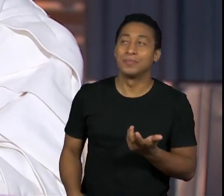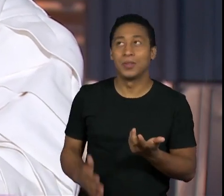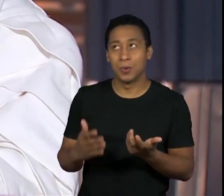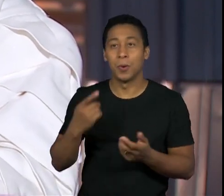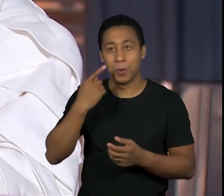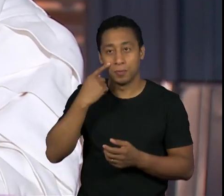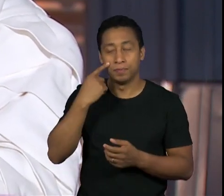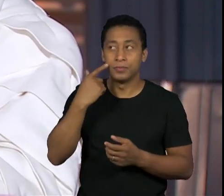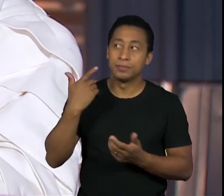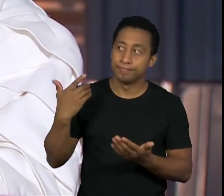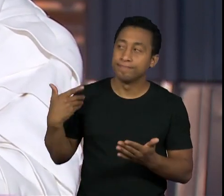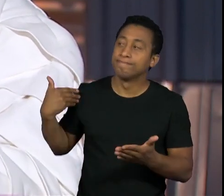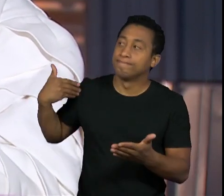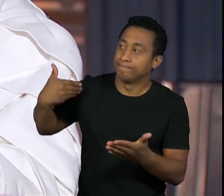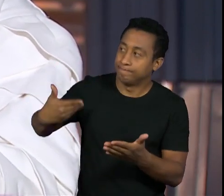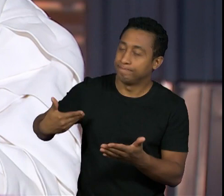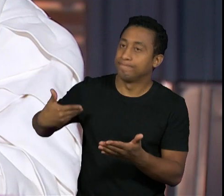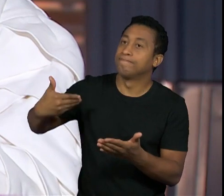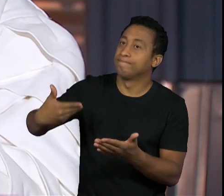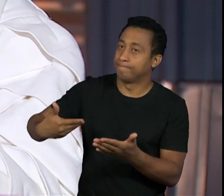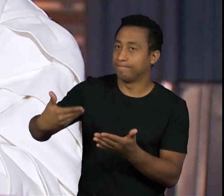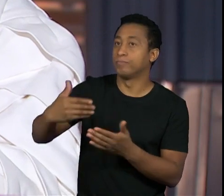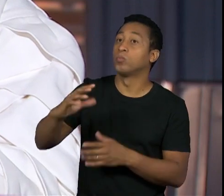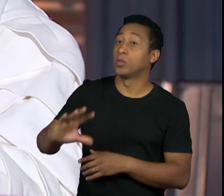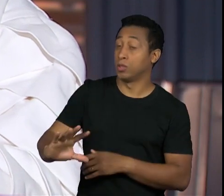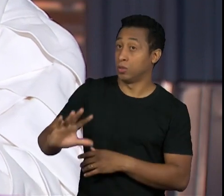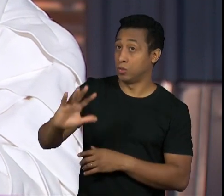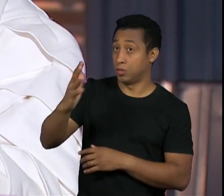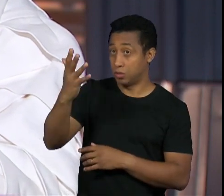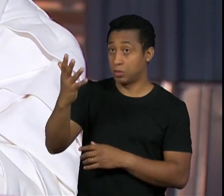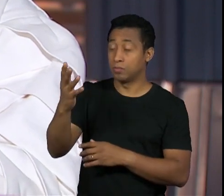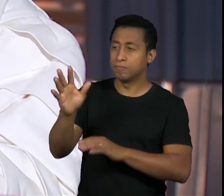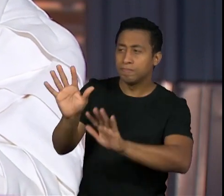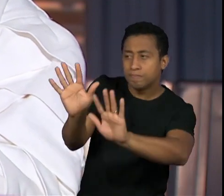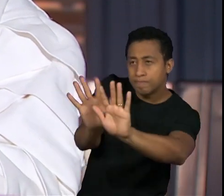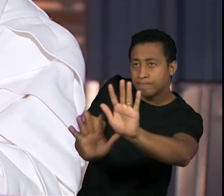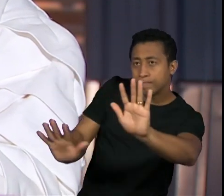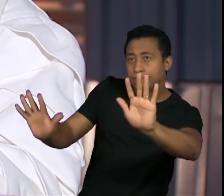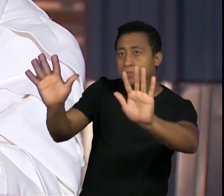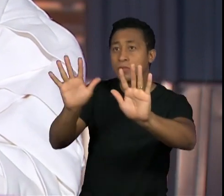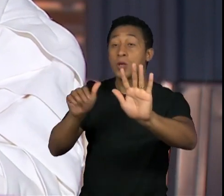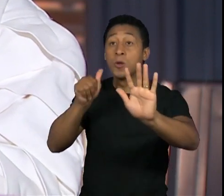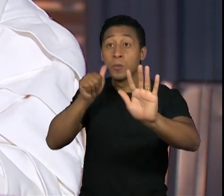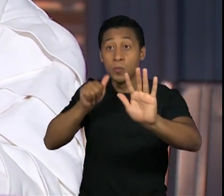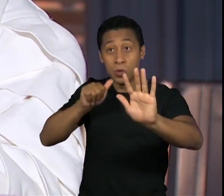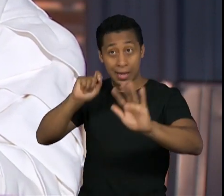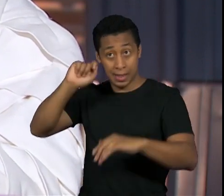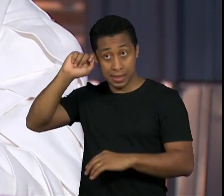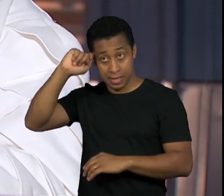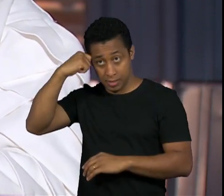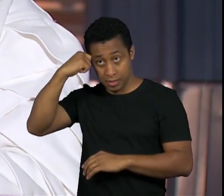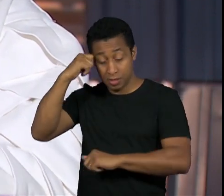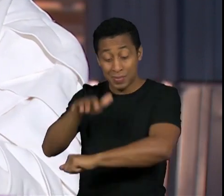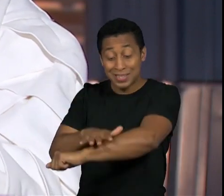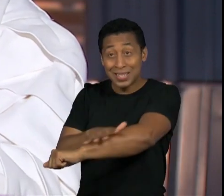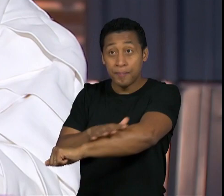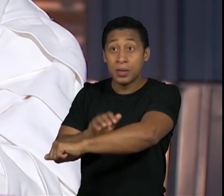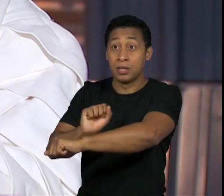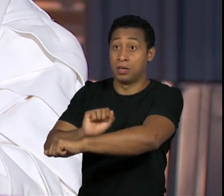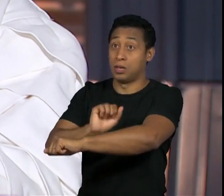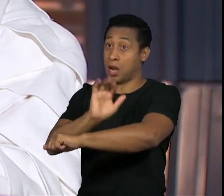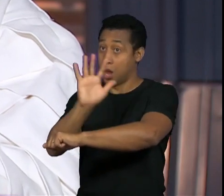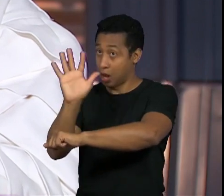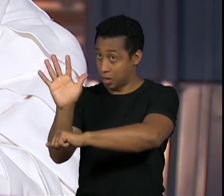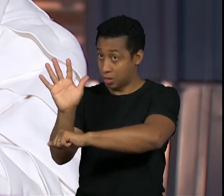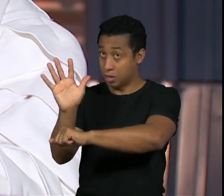tempo, a produção da imagem compulsória de mulheres negras de pele clara como eu, como de extrema e